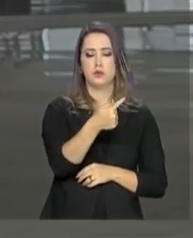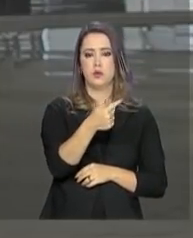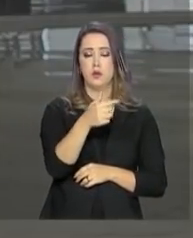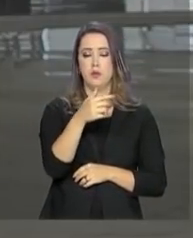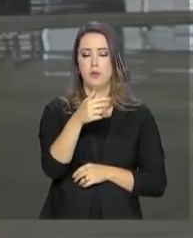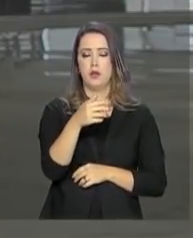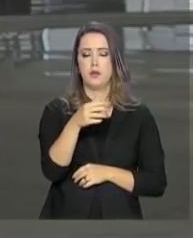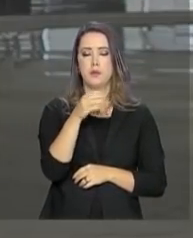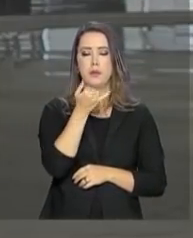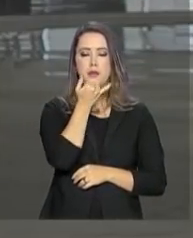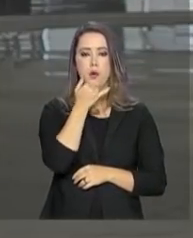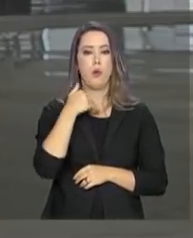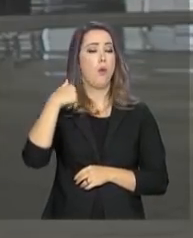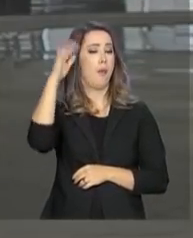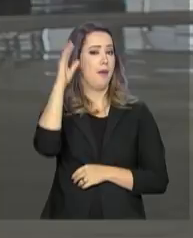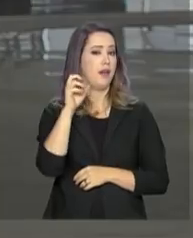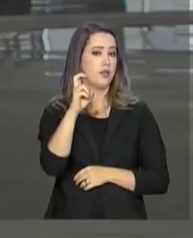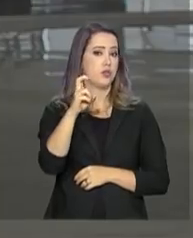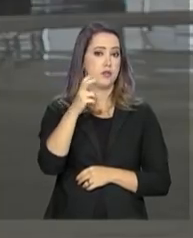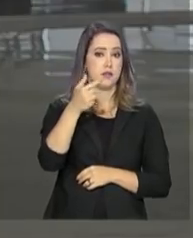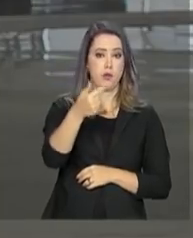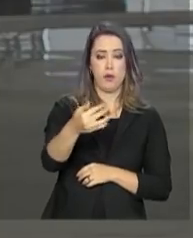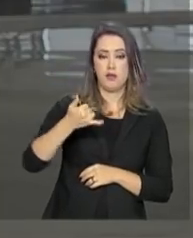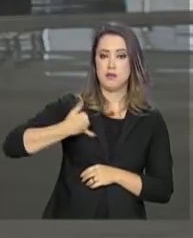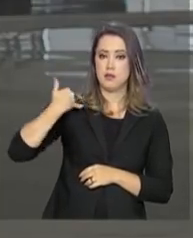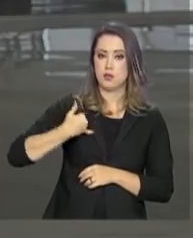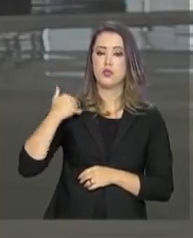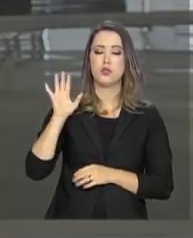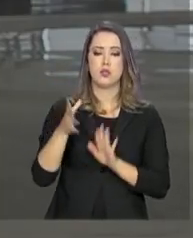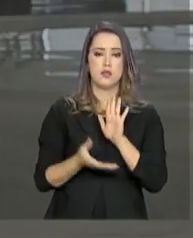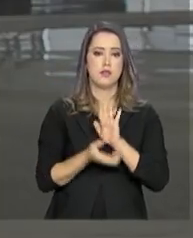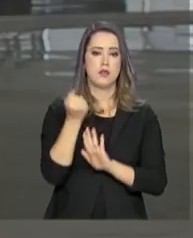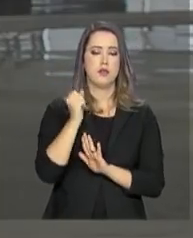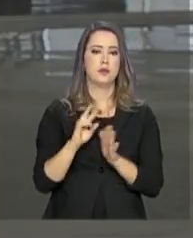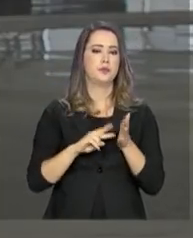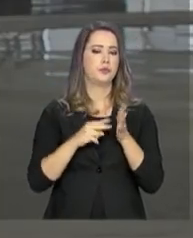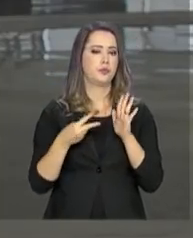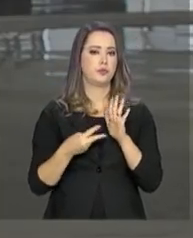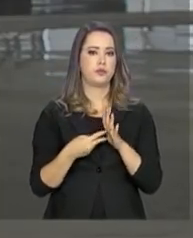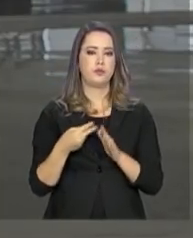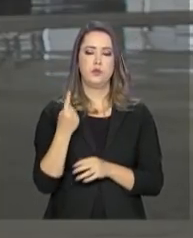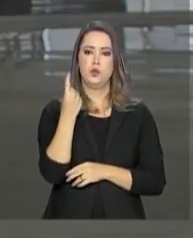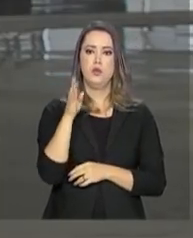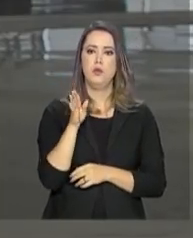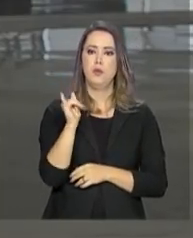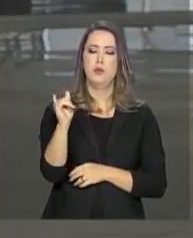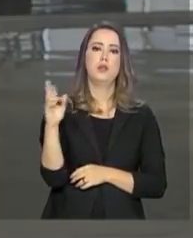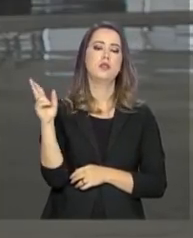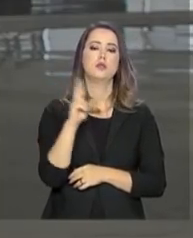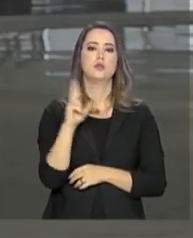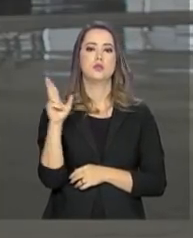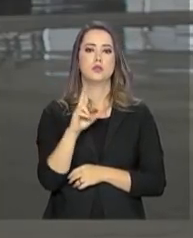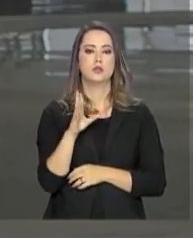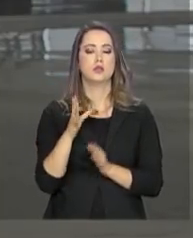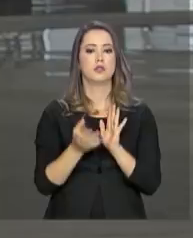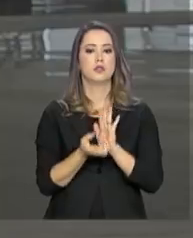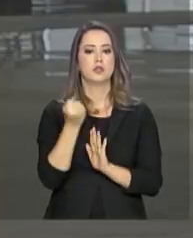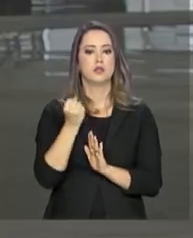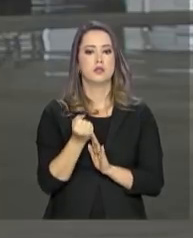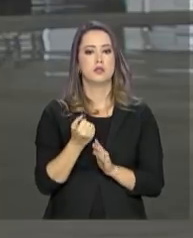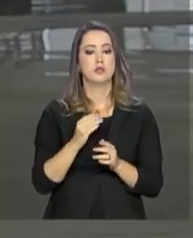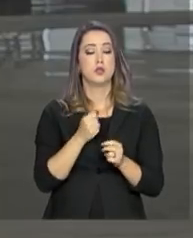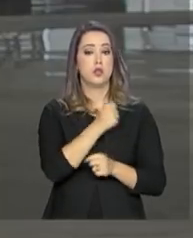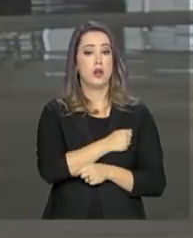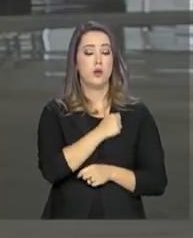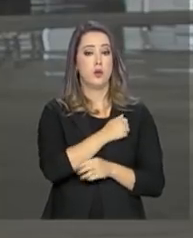fizeram a retirada do pis pasep o que representa um bilhão e meio de reais retirados entre